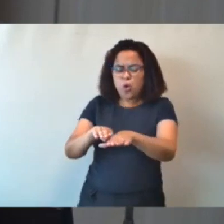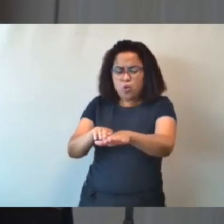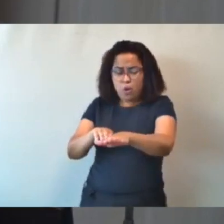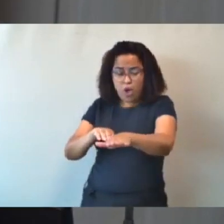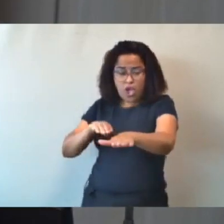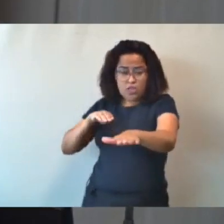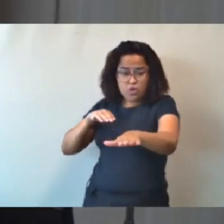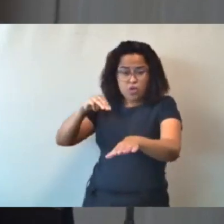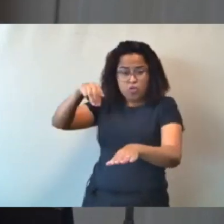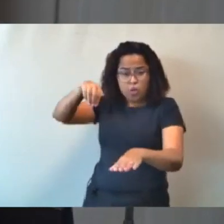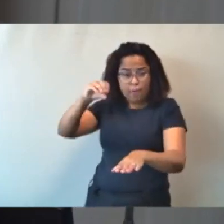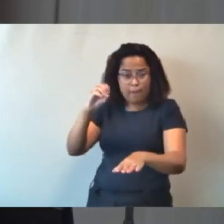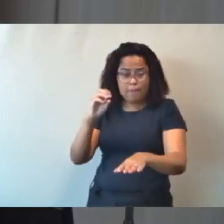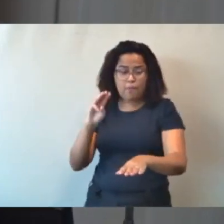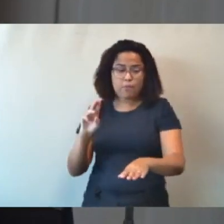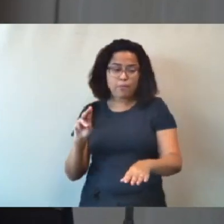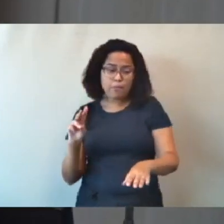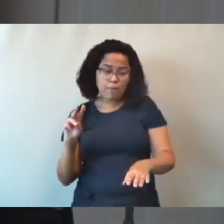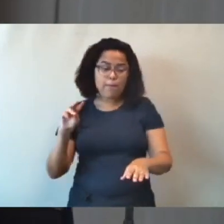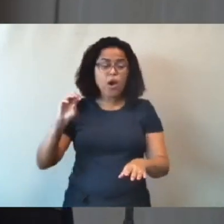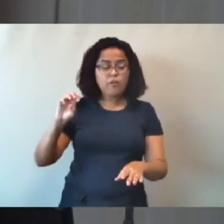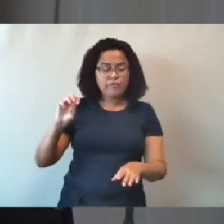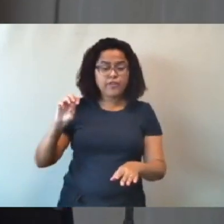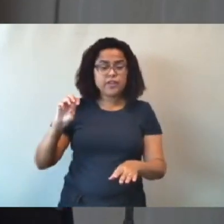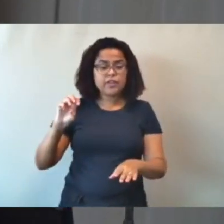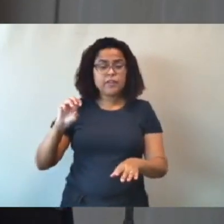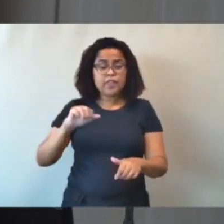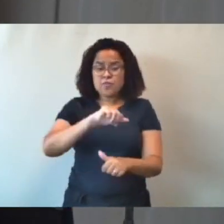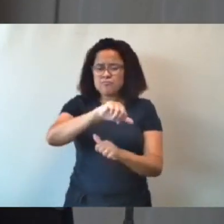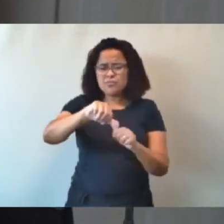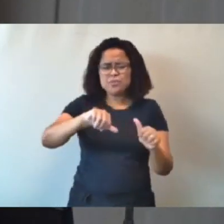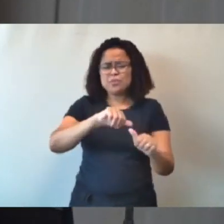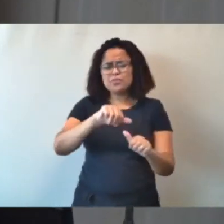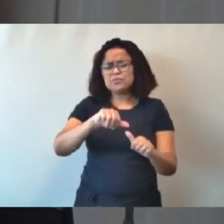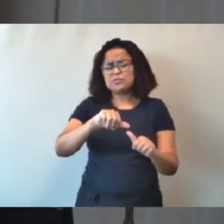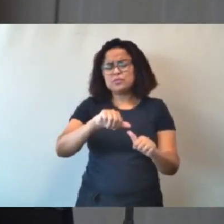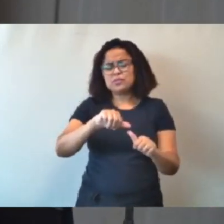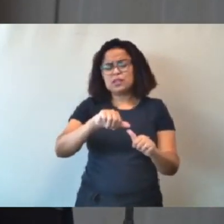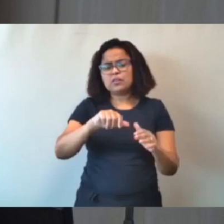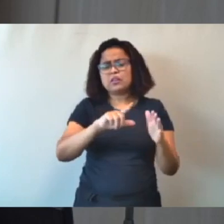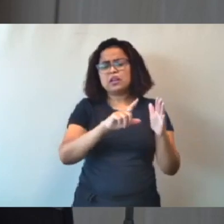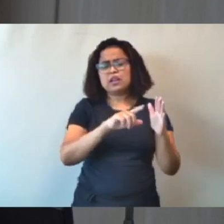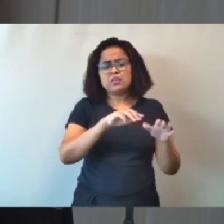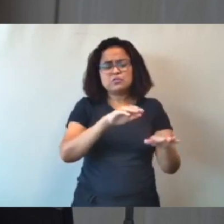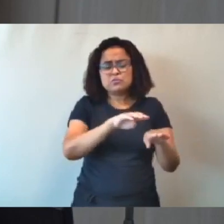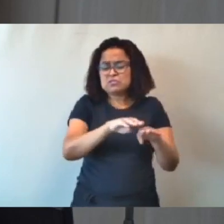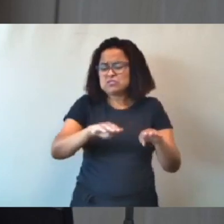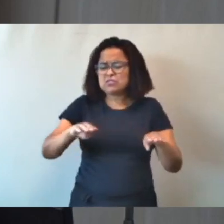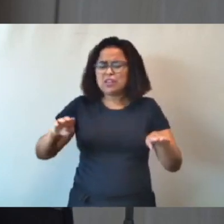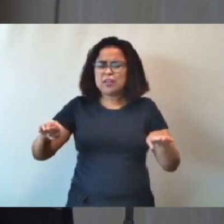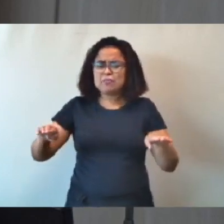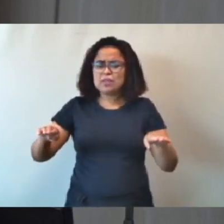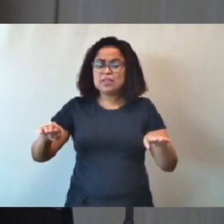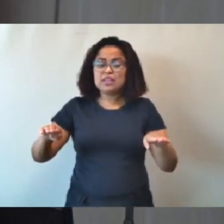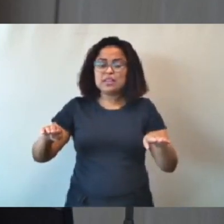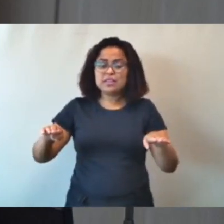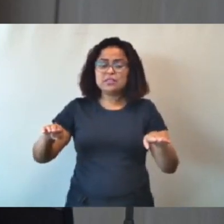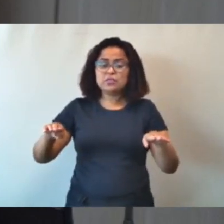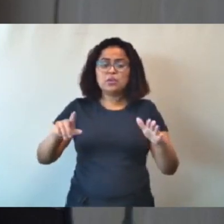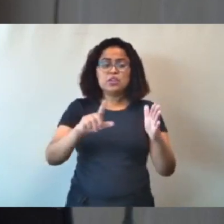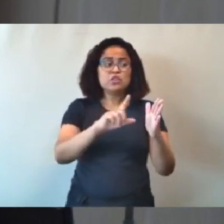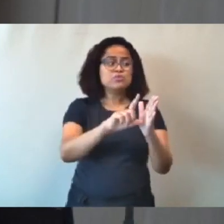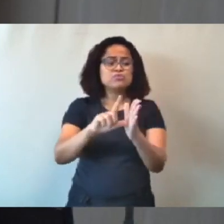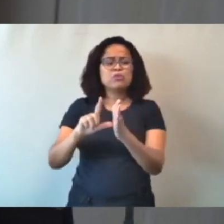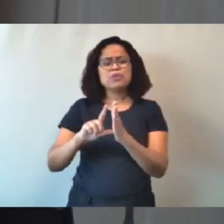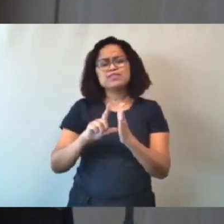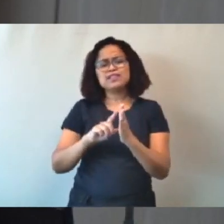ao longo da Pedro II mudou de lugar, teve que mudar. Não tinha mais como a pessoa se sustentar ali, porque é difícil de parar.